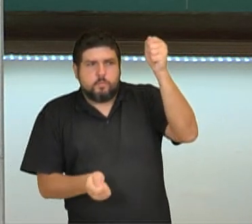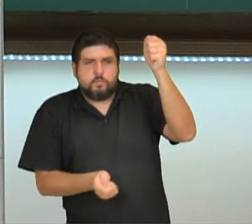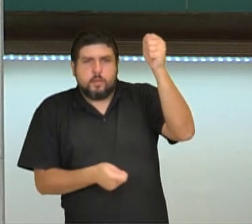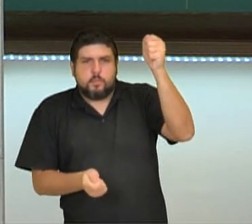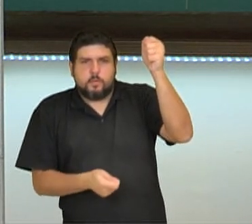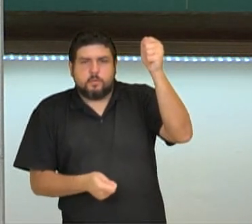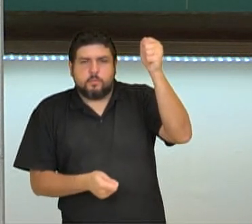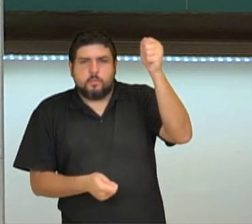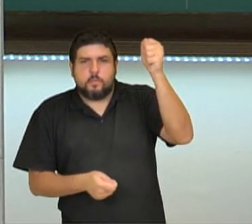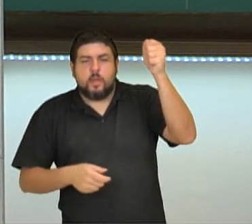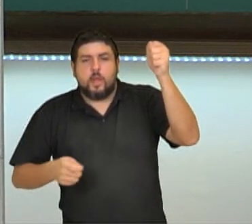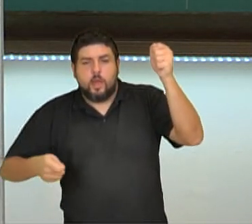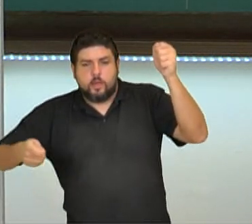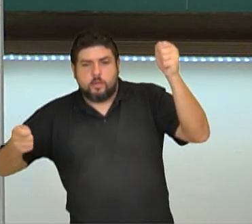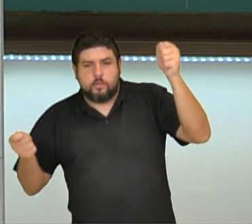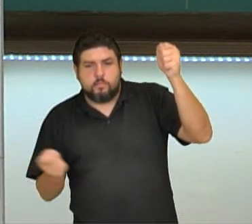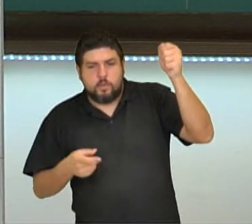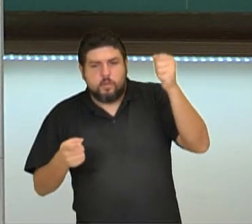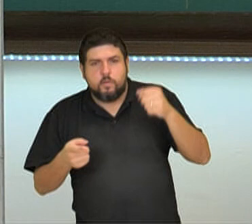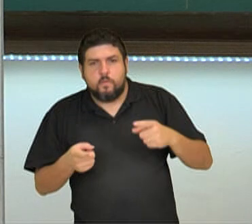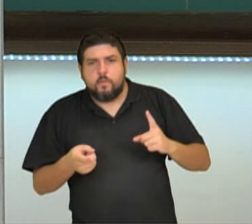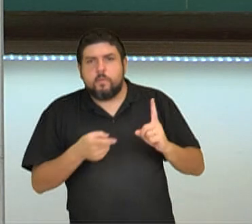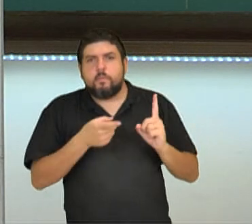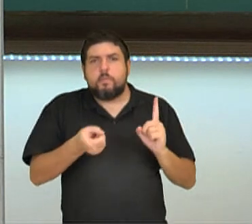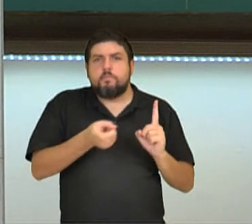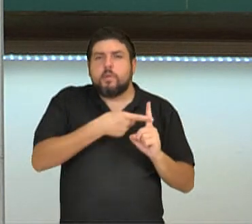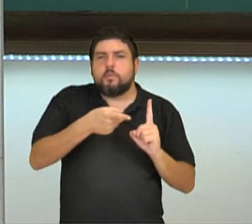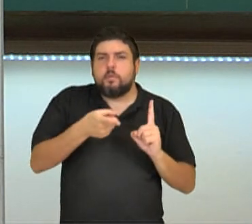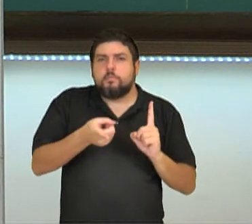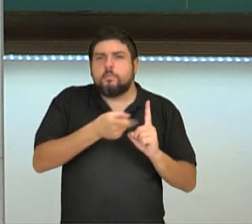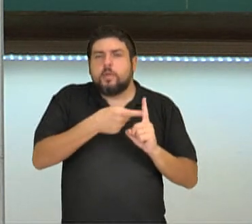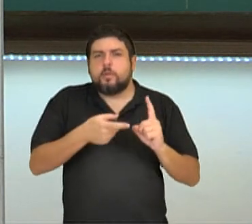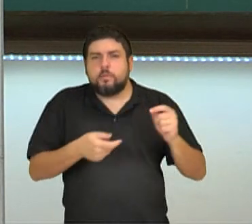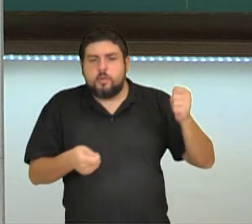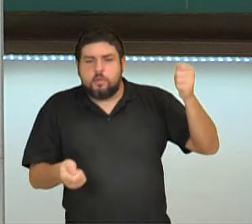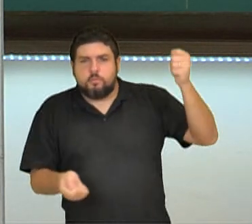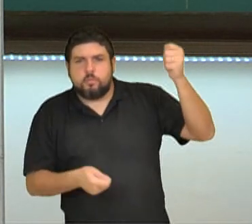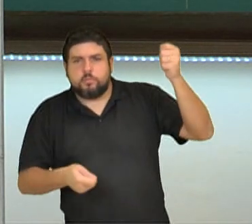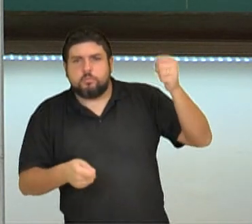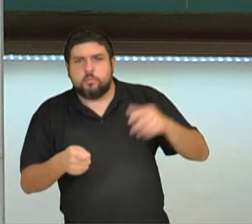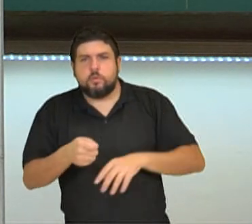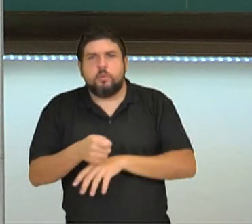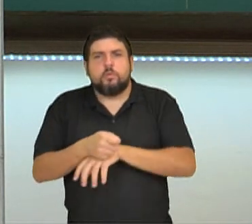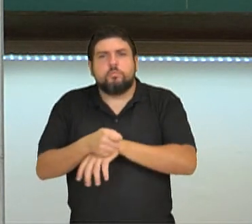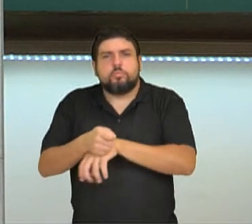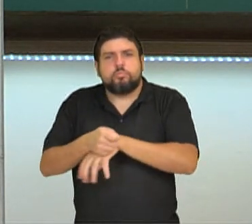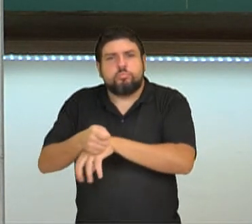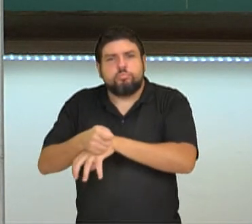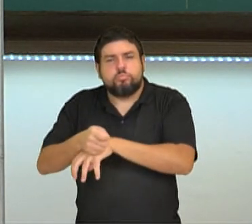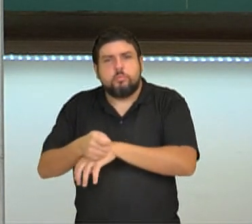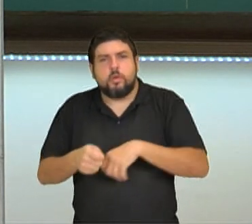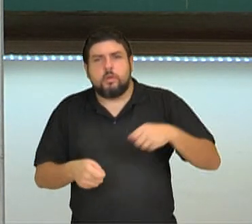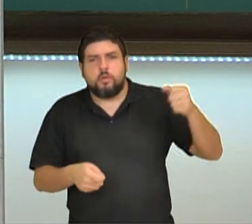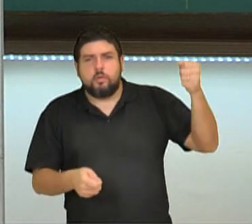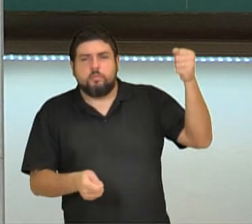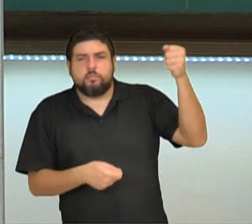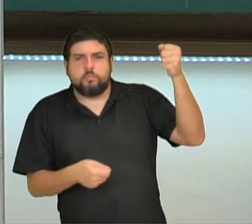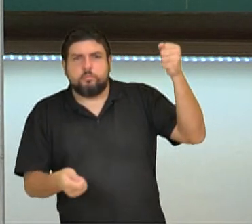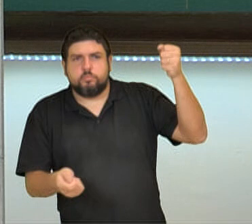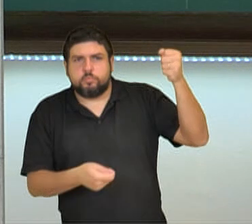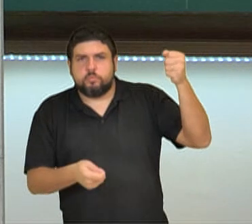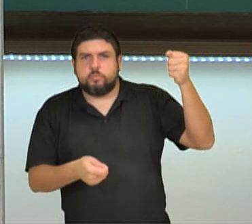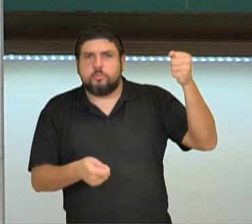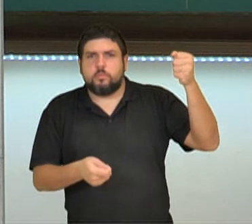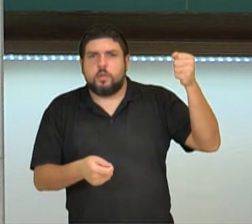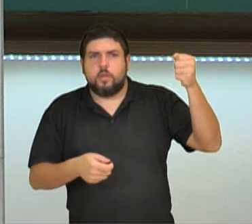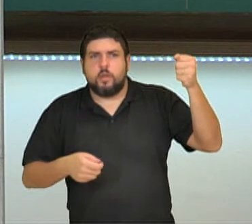movimento eu acabo também balançando o cachixi, tirando o som do chocalho. E o dobrão eu vou